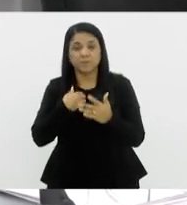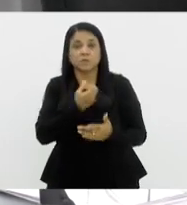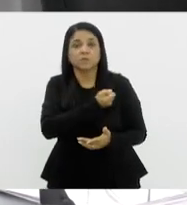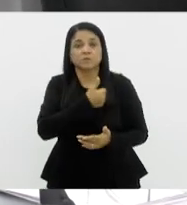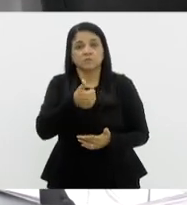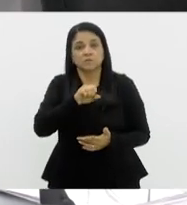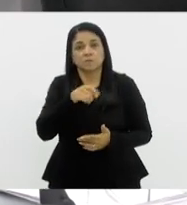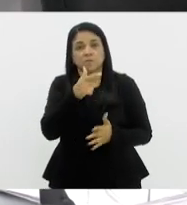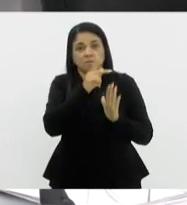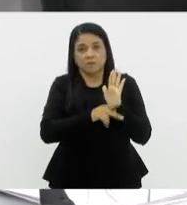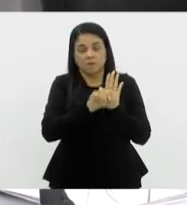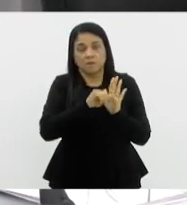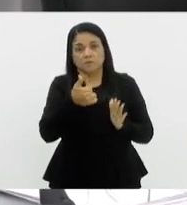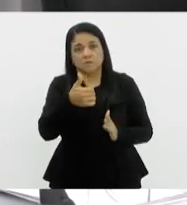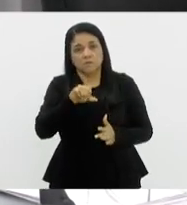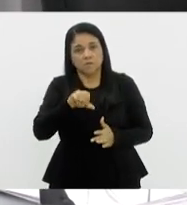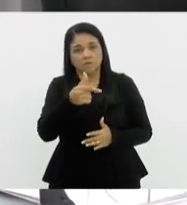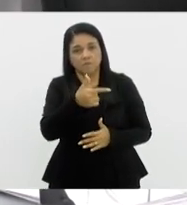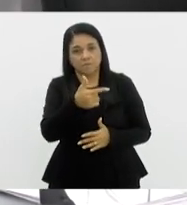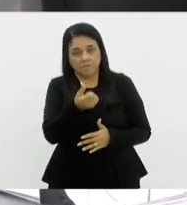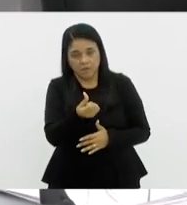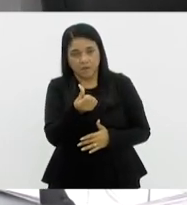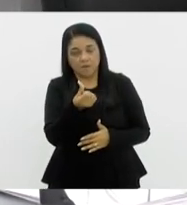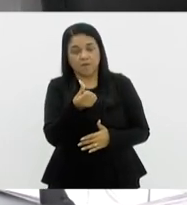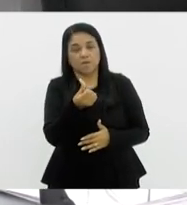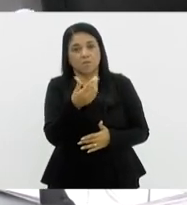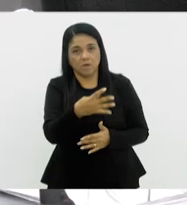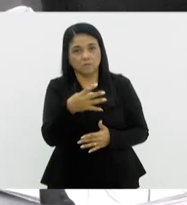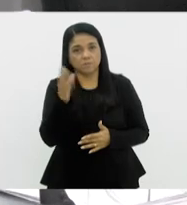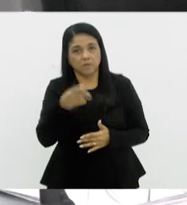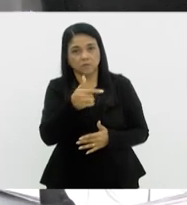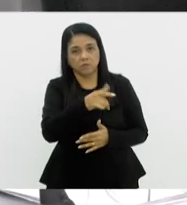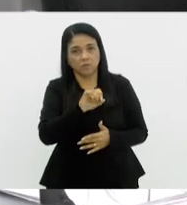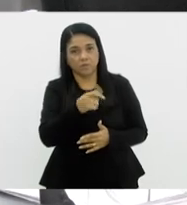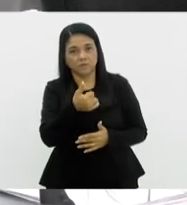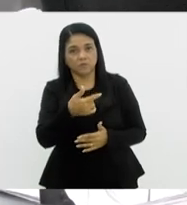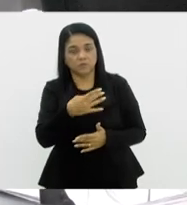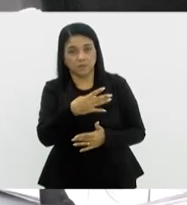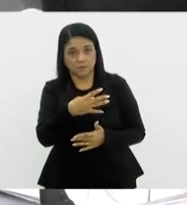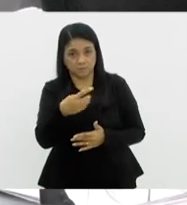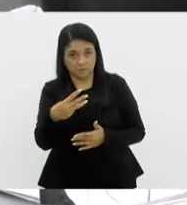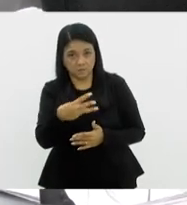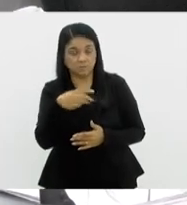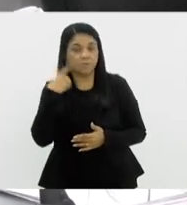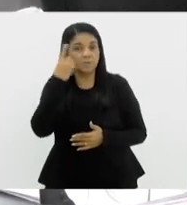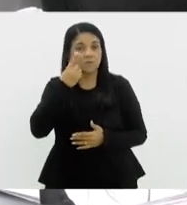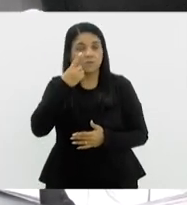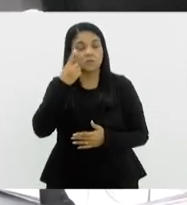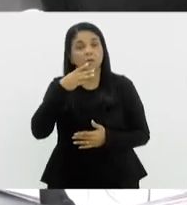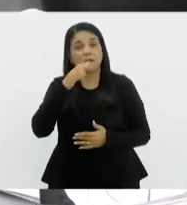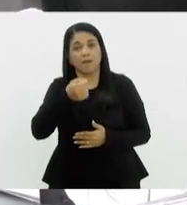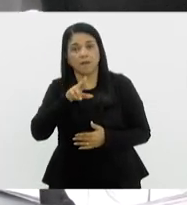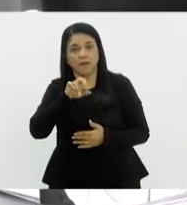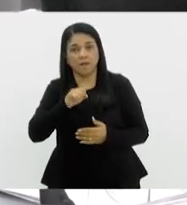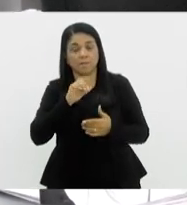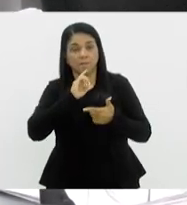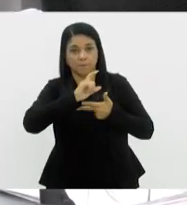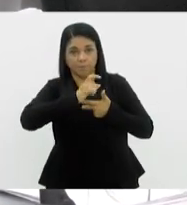19, projeto de lei 1964, de 23, autoria da deputada Carla Machado, que autoriza o Poder Executivo a